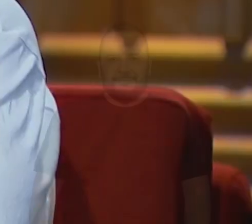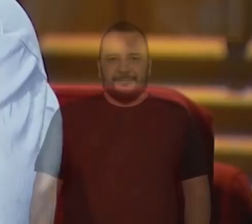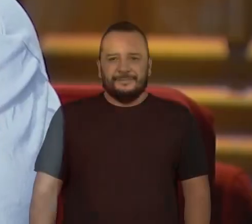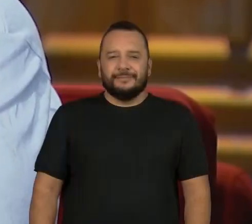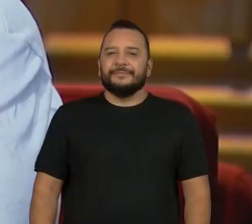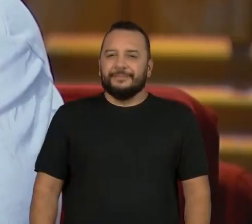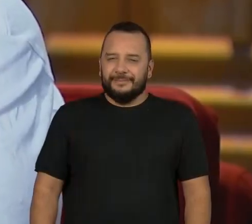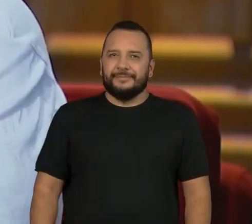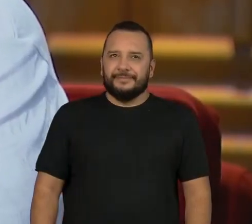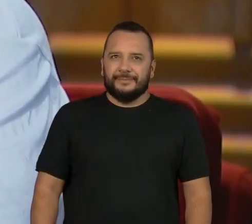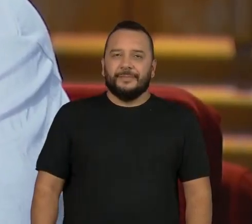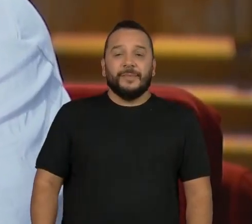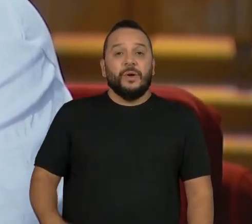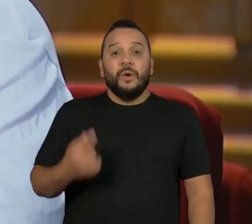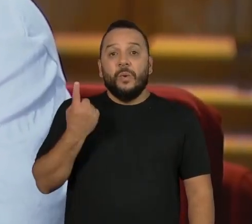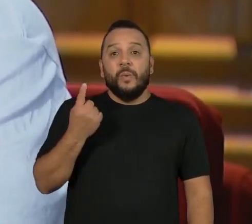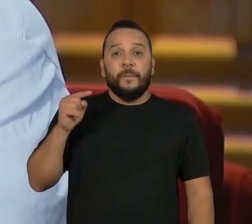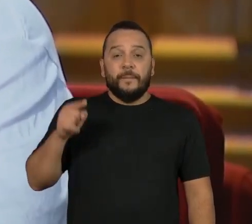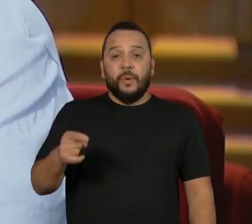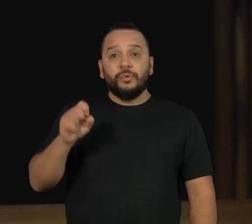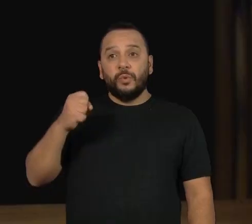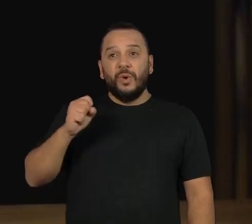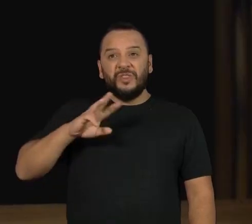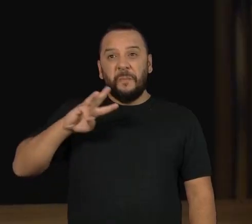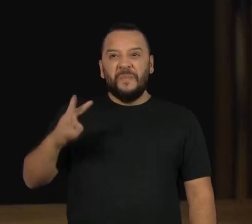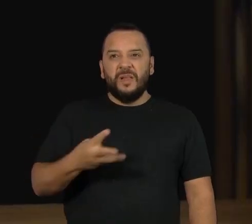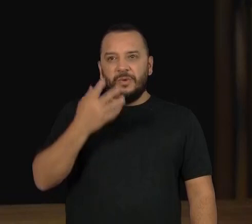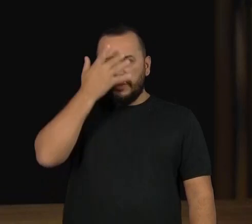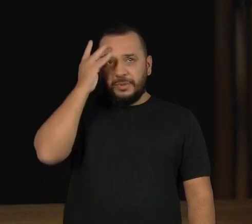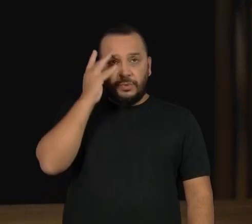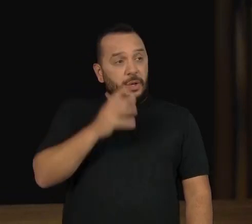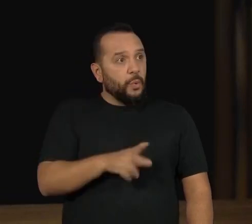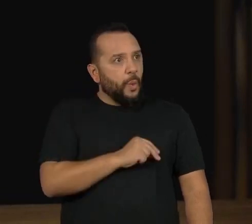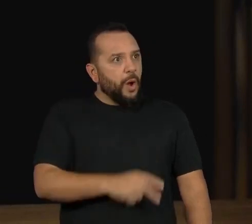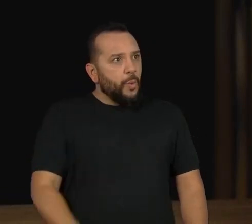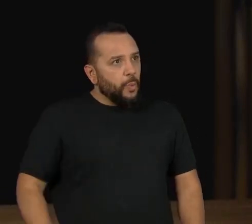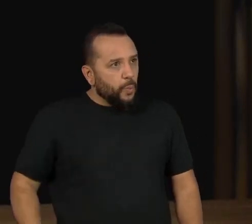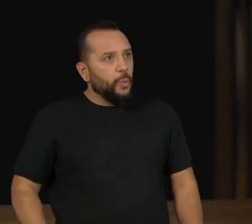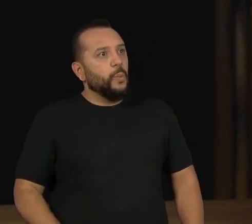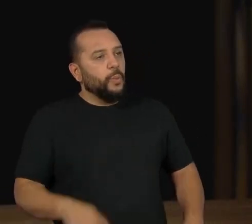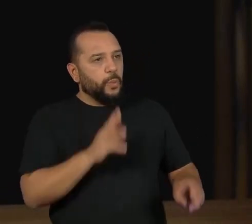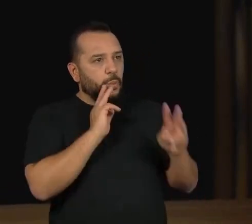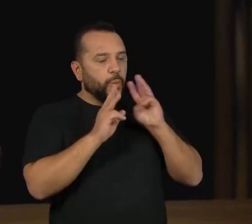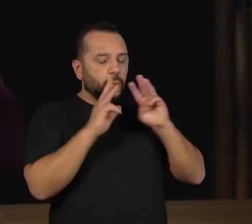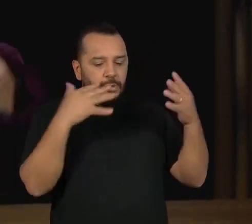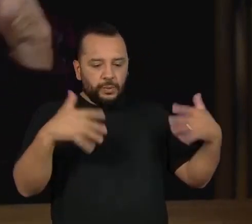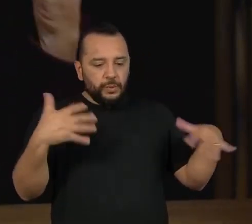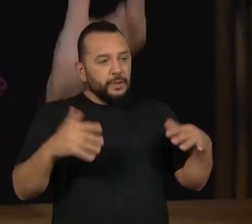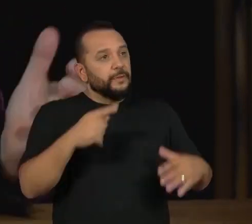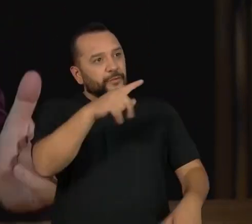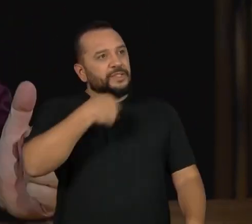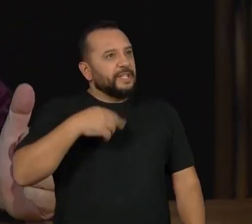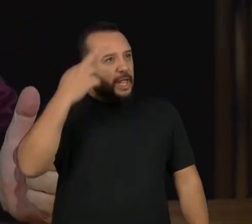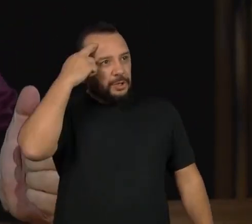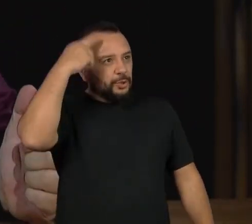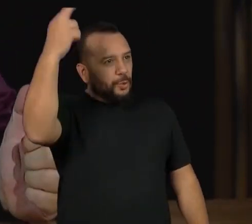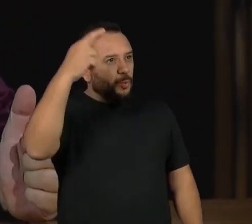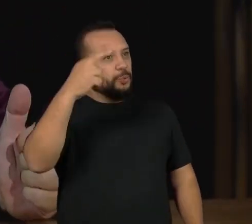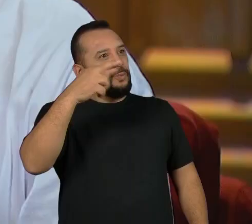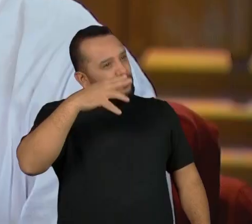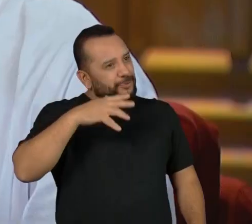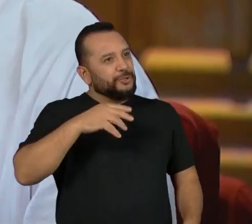1.8 milhões de pessoas ali que que isso hein Bob coisa louca né você já é o dono de um império de